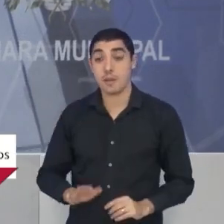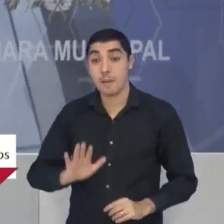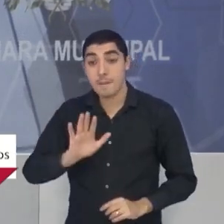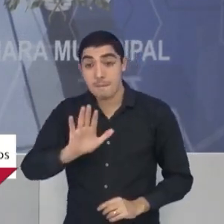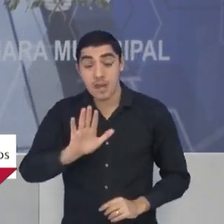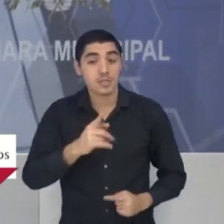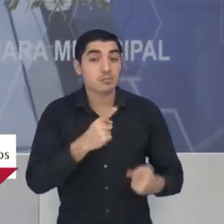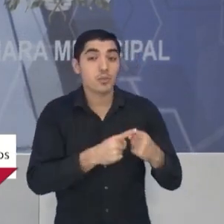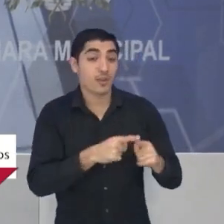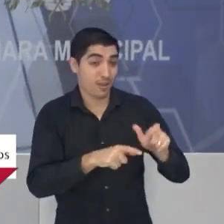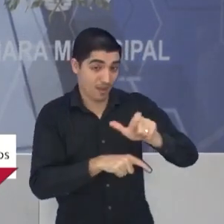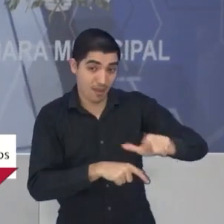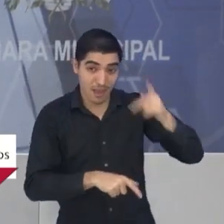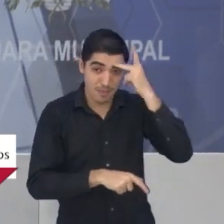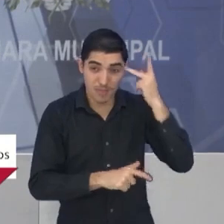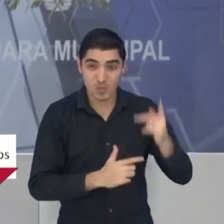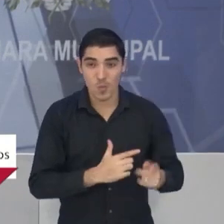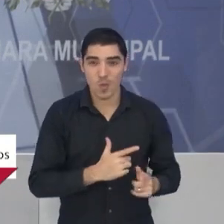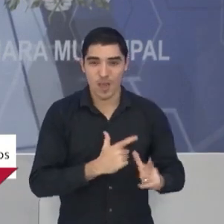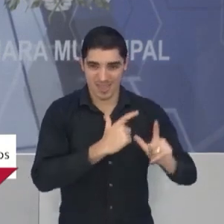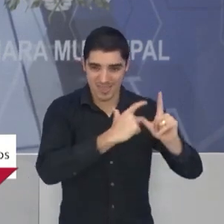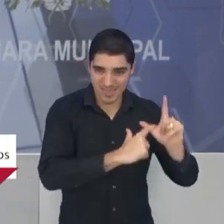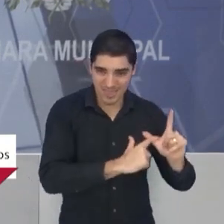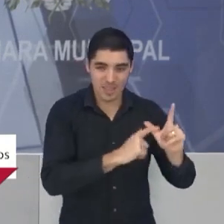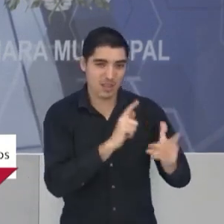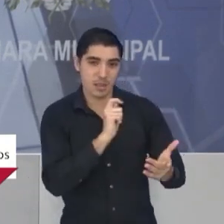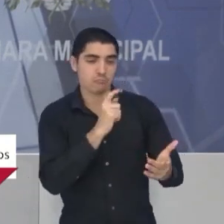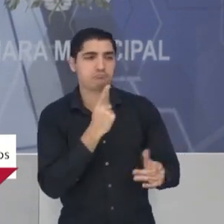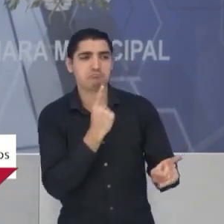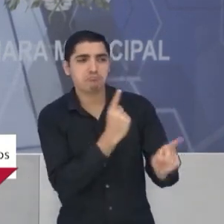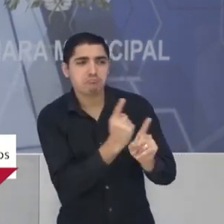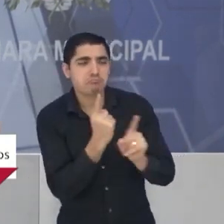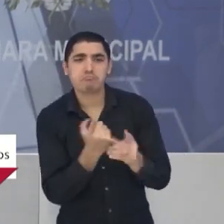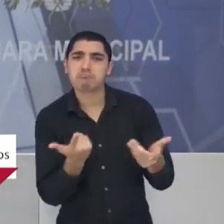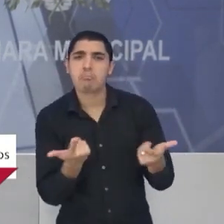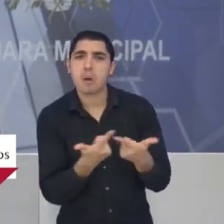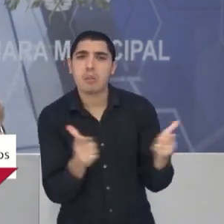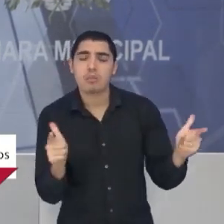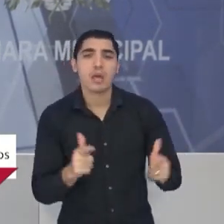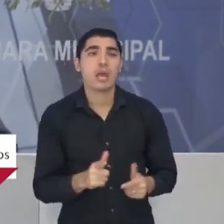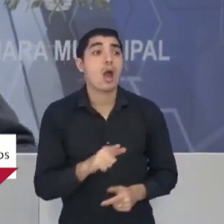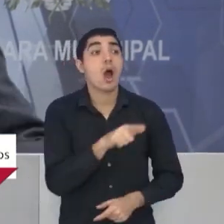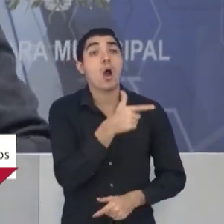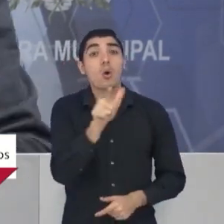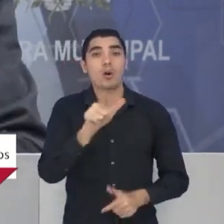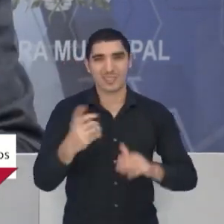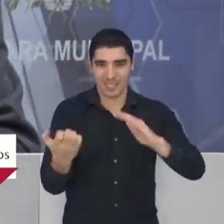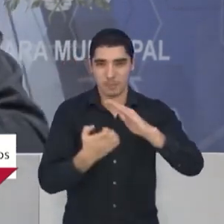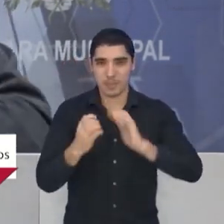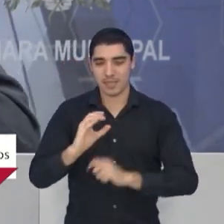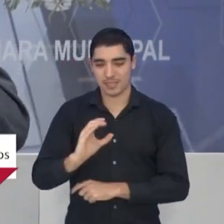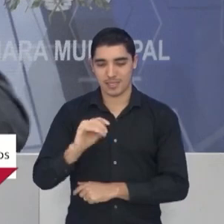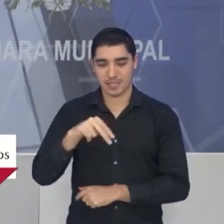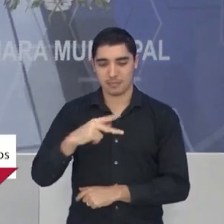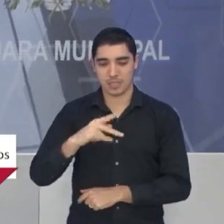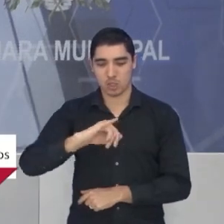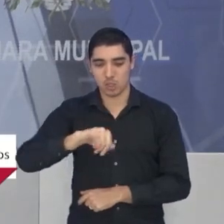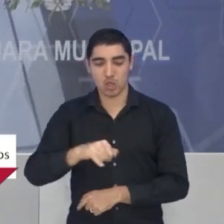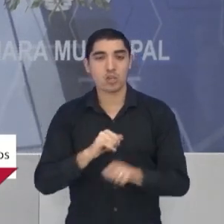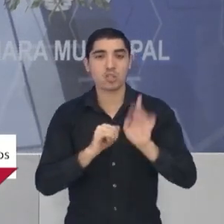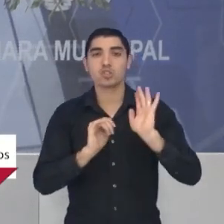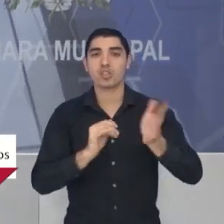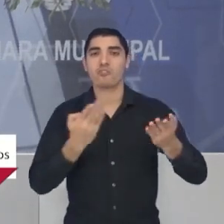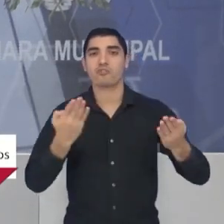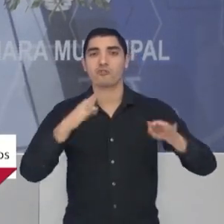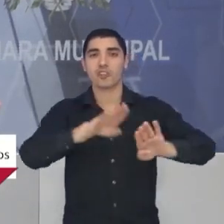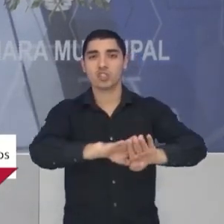encontrado porque se a pessoa jurídica já deu baixa CNPJ já faliu não há nenhuma não tem nenhuma